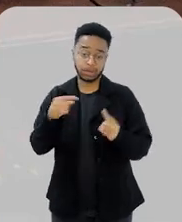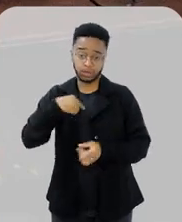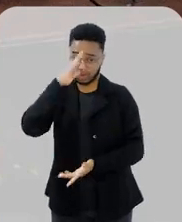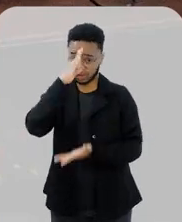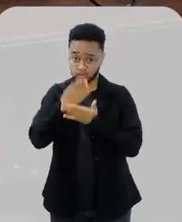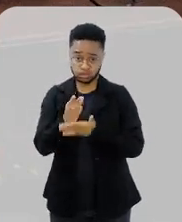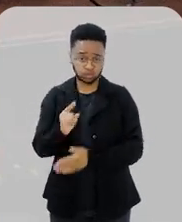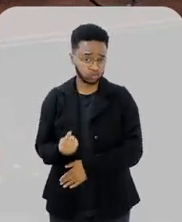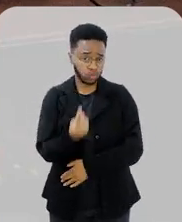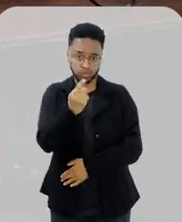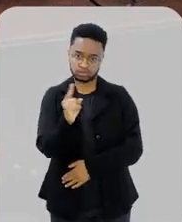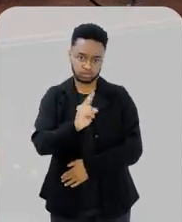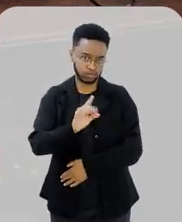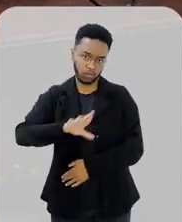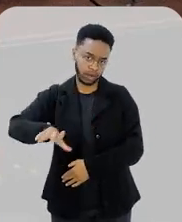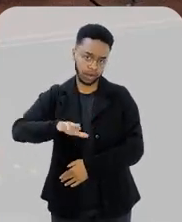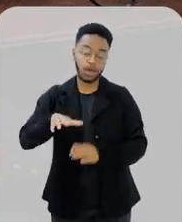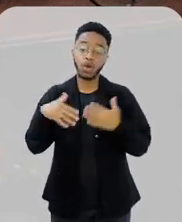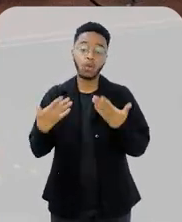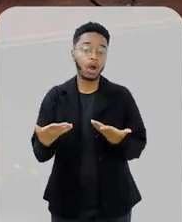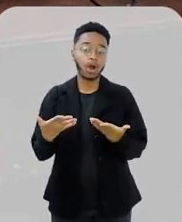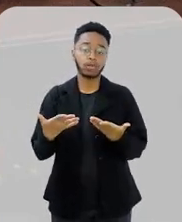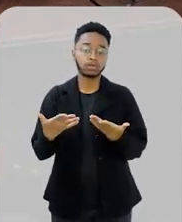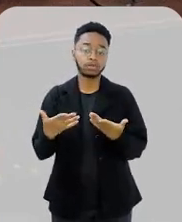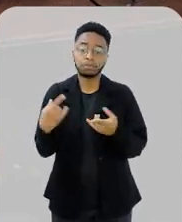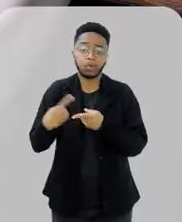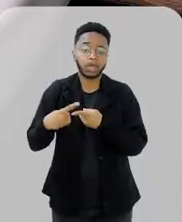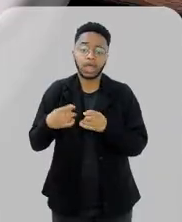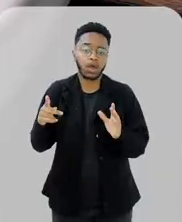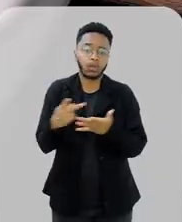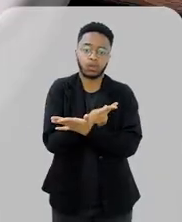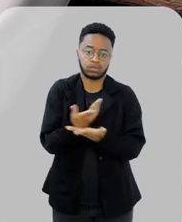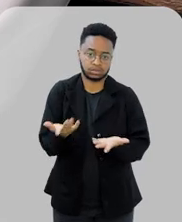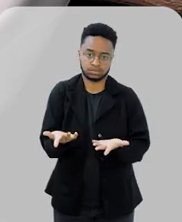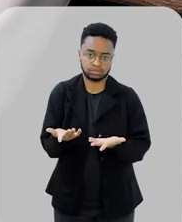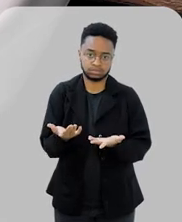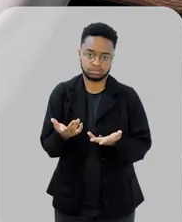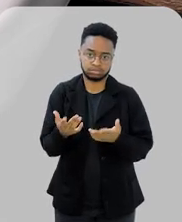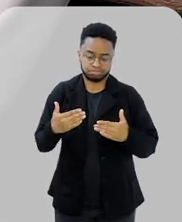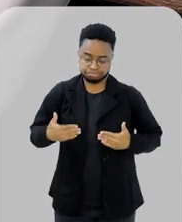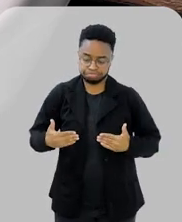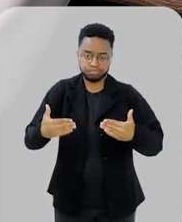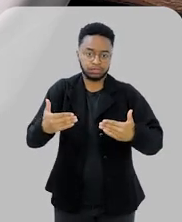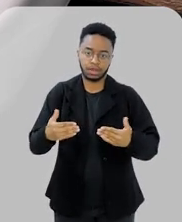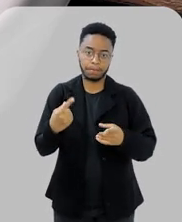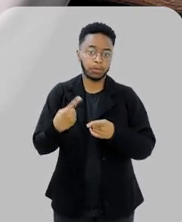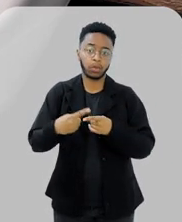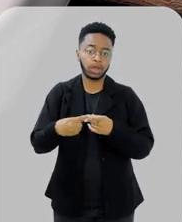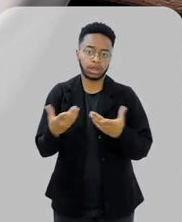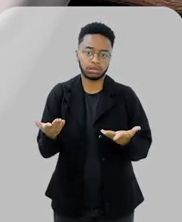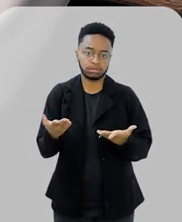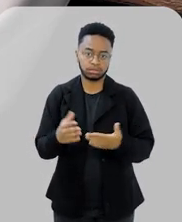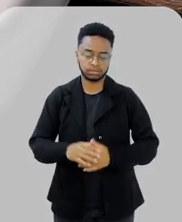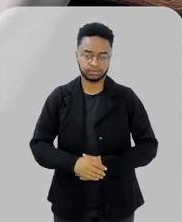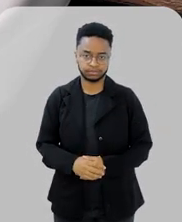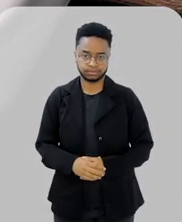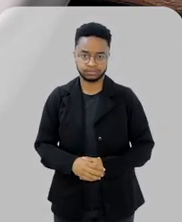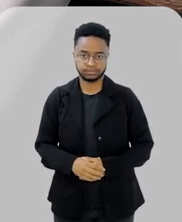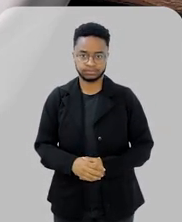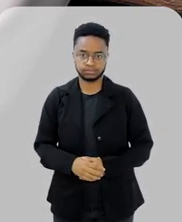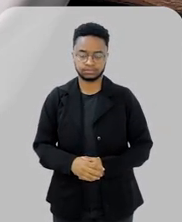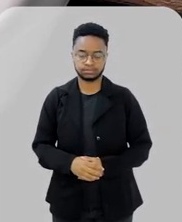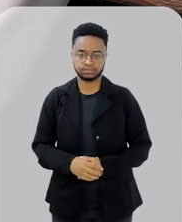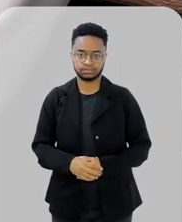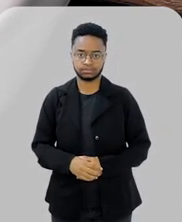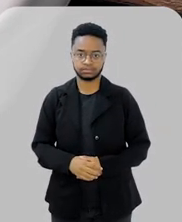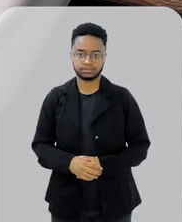Mas acredito que não seja só a genética. Quais são as possíveis causas assim para se chegar a esse volume excessivo das